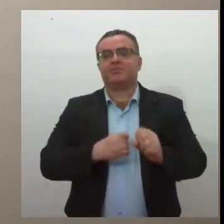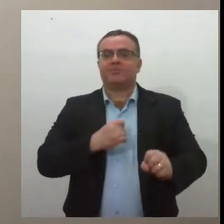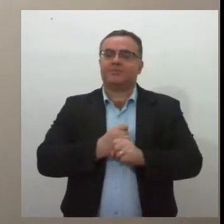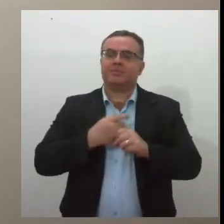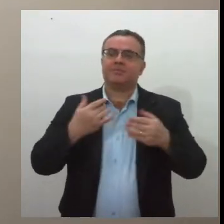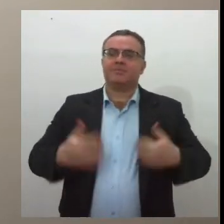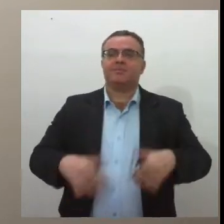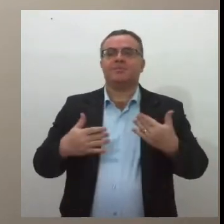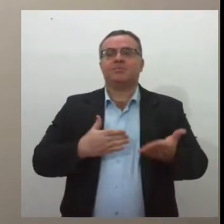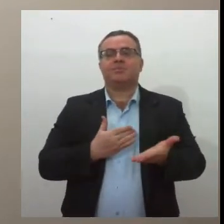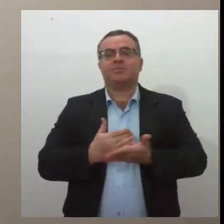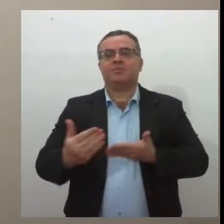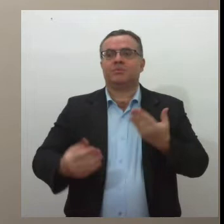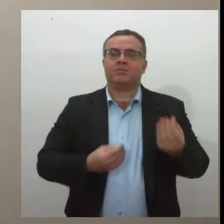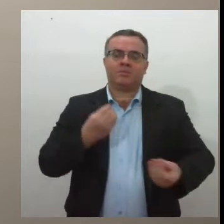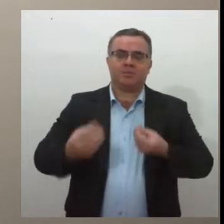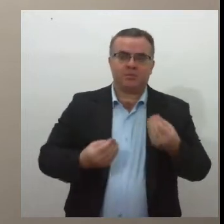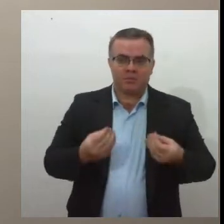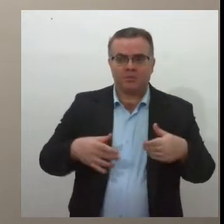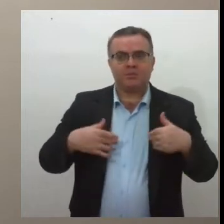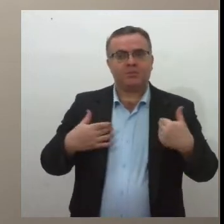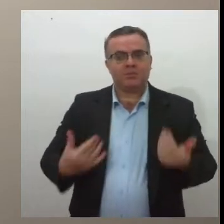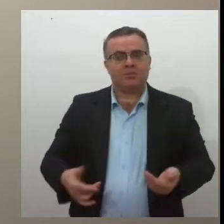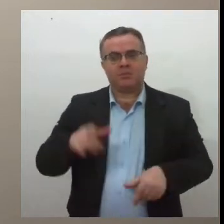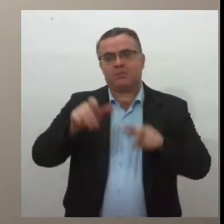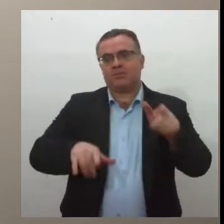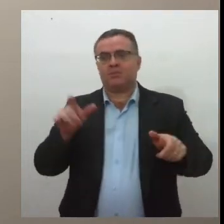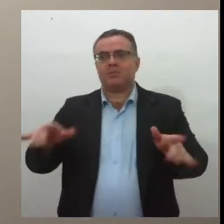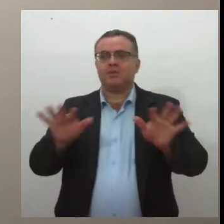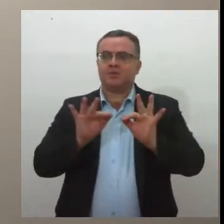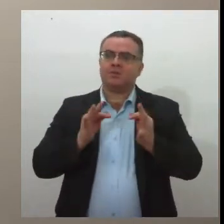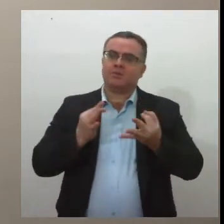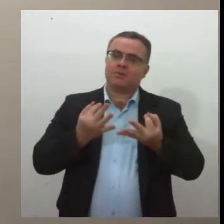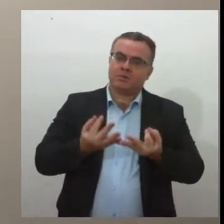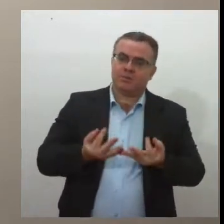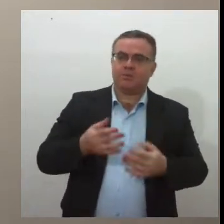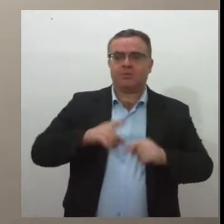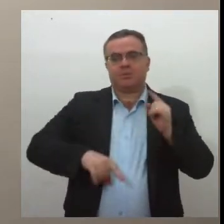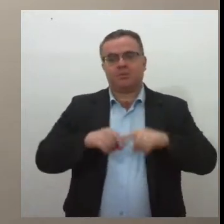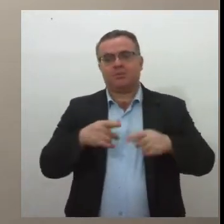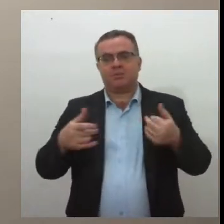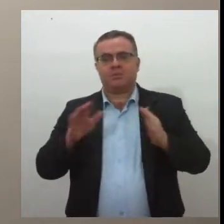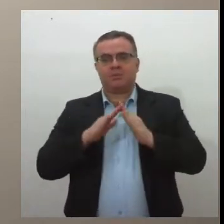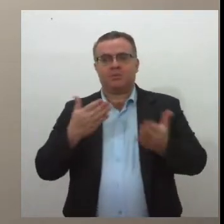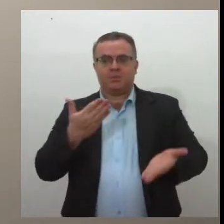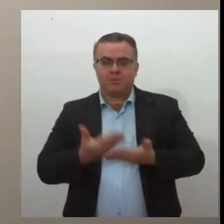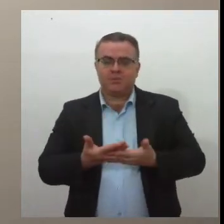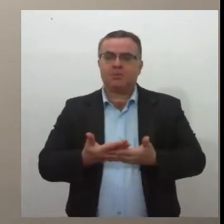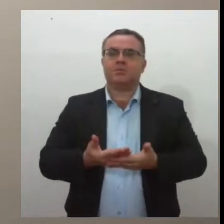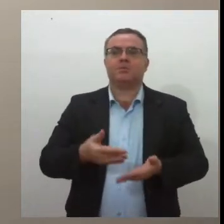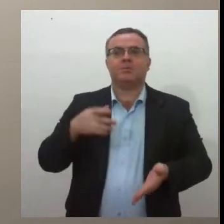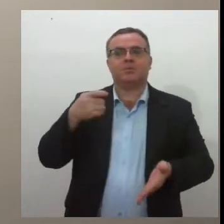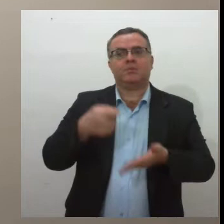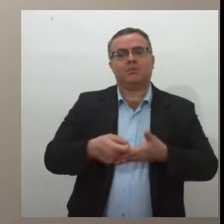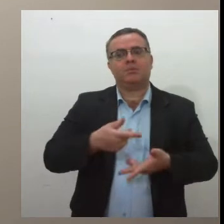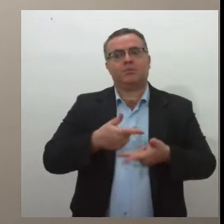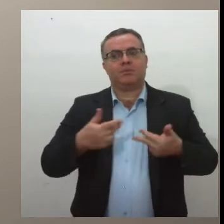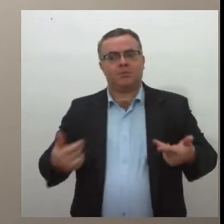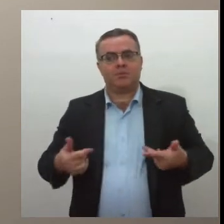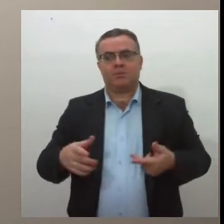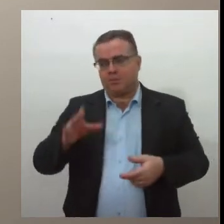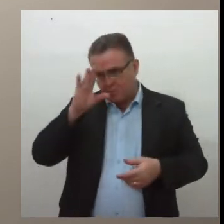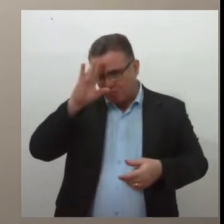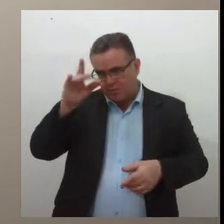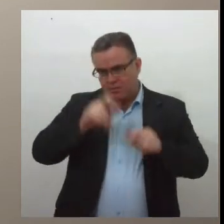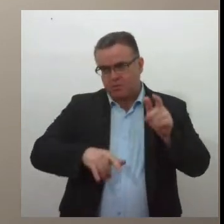que já começa também com custos. Para quem tem família, material escolar, as taxas e impostos, e principalmente não deixar rolar de